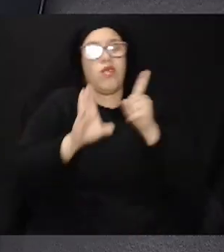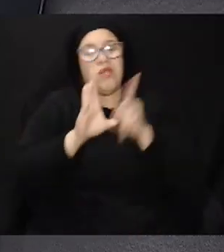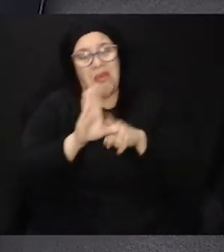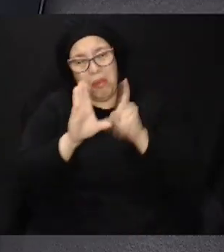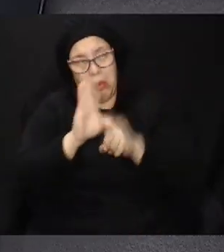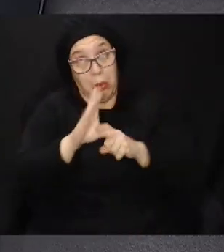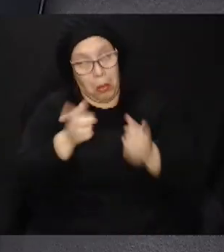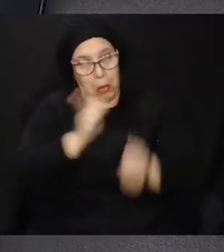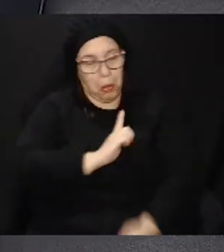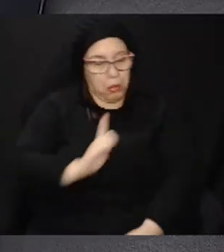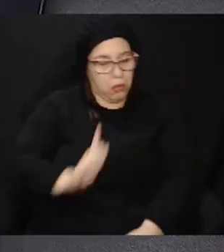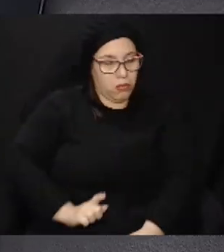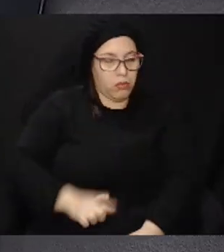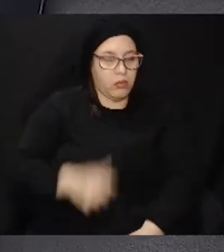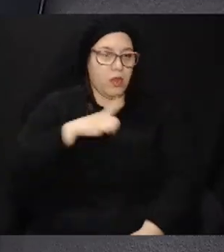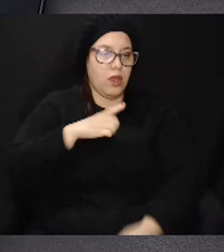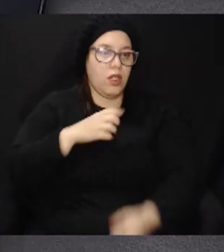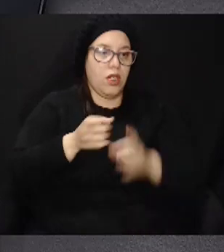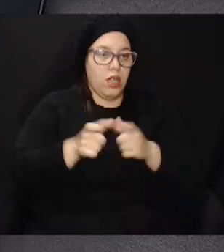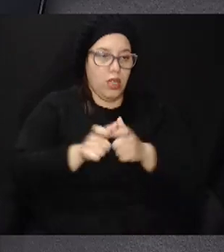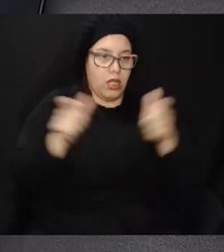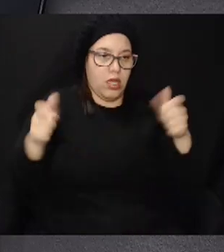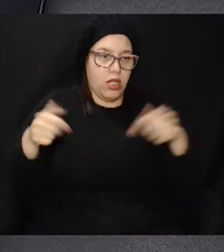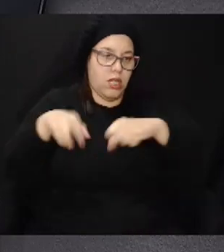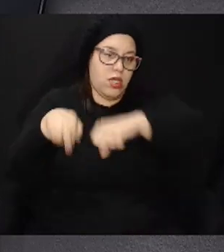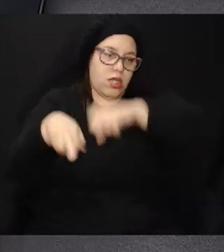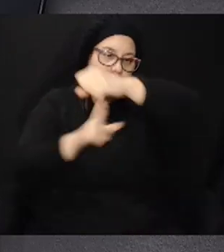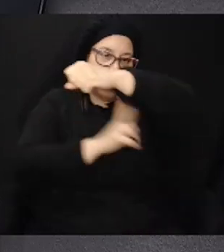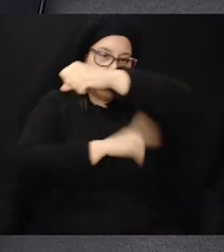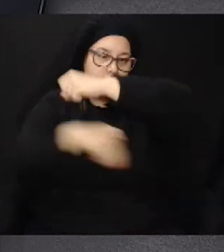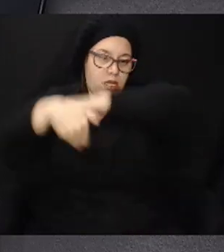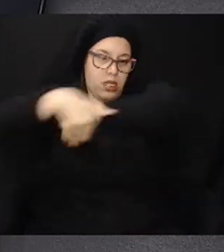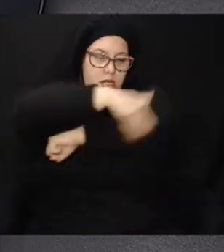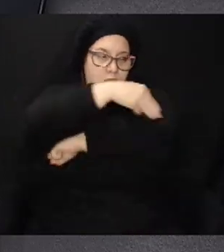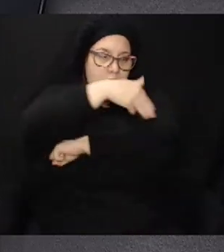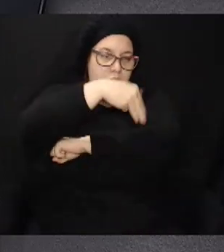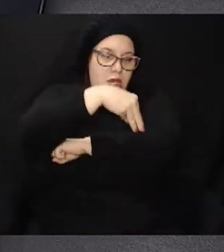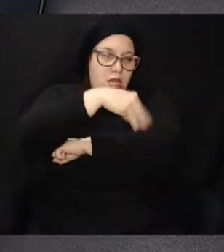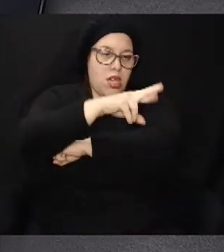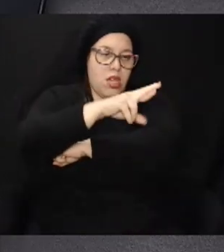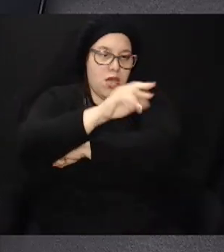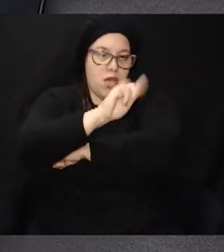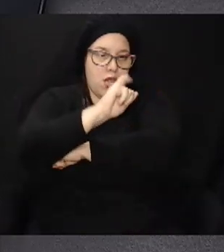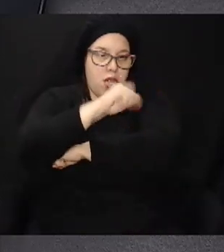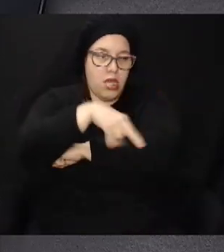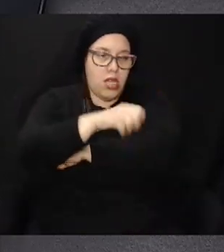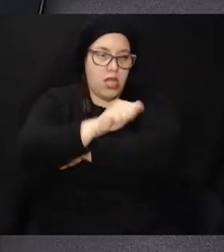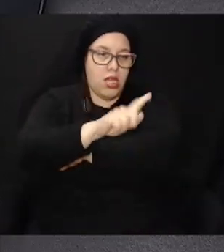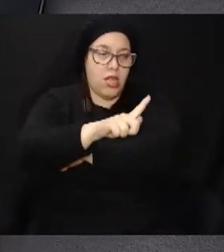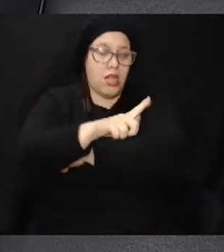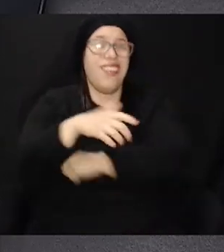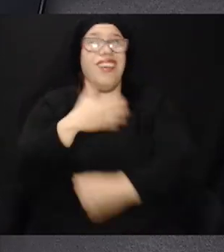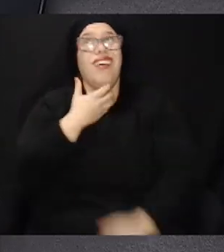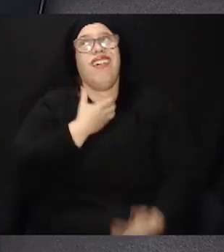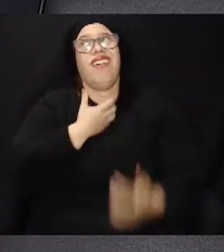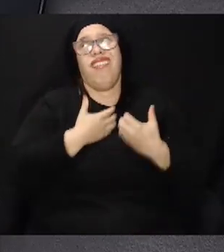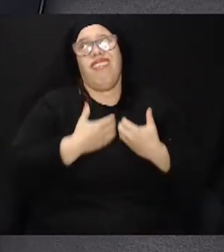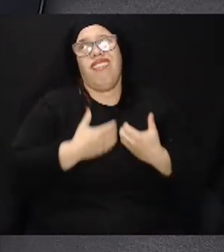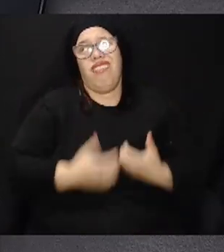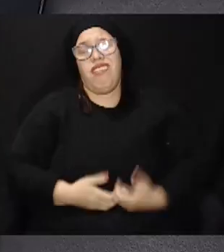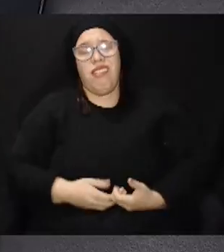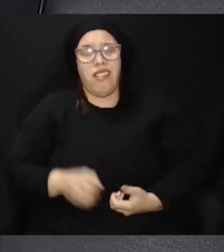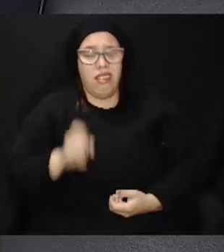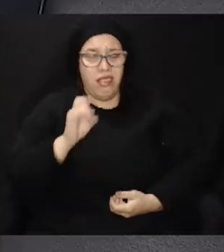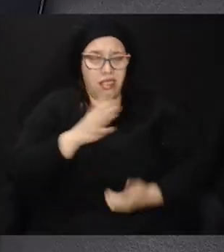para termos a duplicação das marginais da rodovia Santos Dumont, que acaba com a sua vida no dia a dia. E é só o começo se a gente não